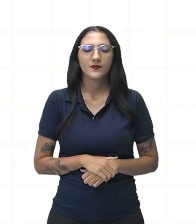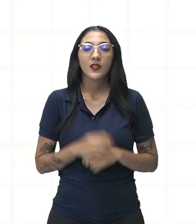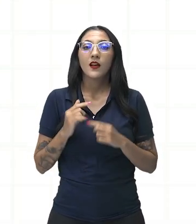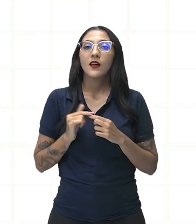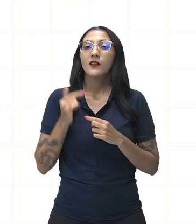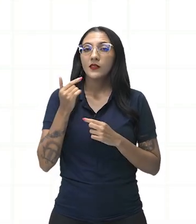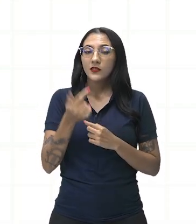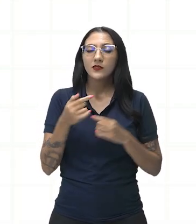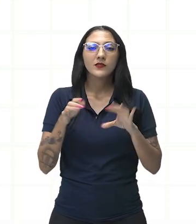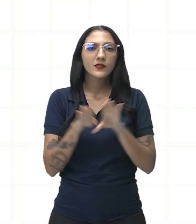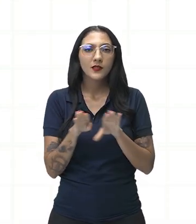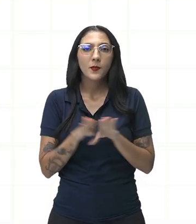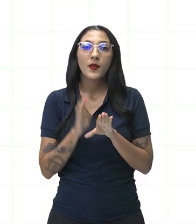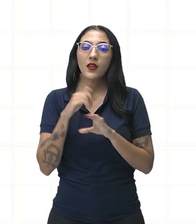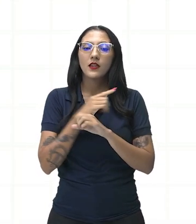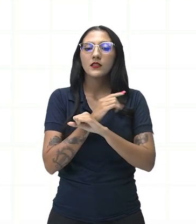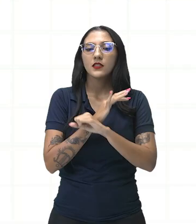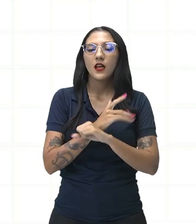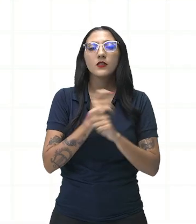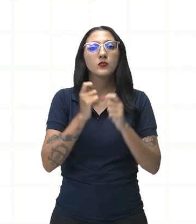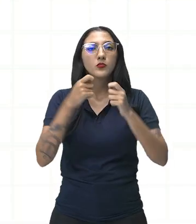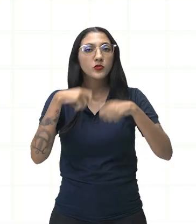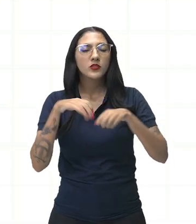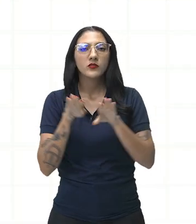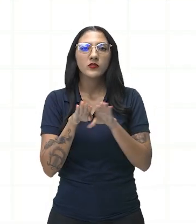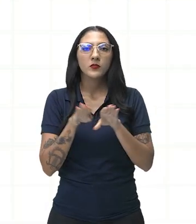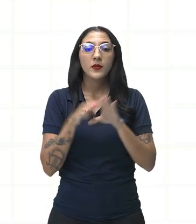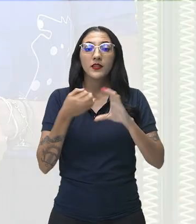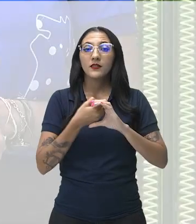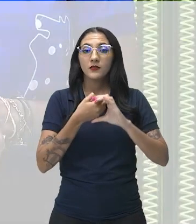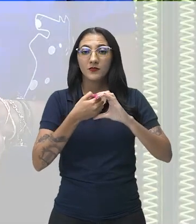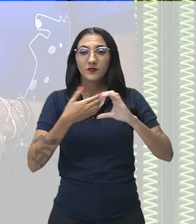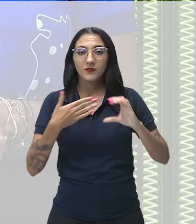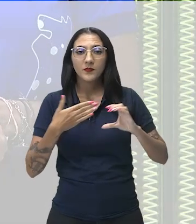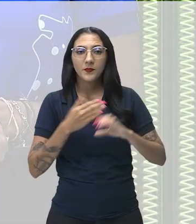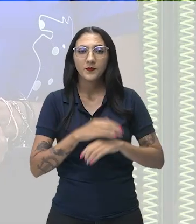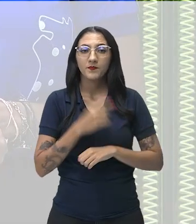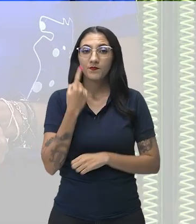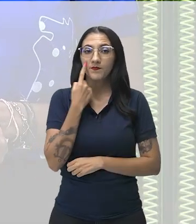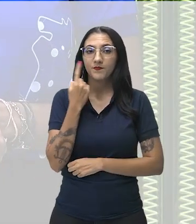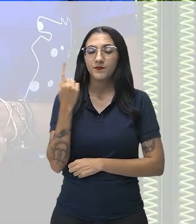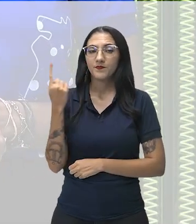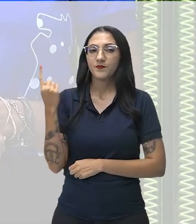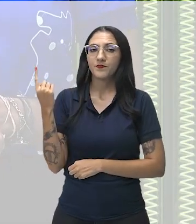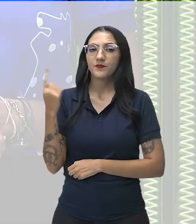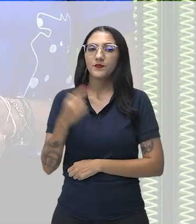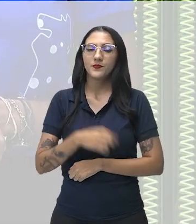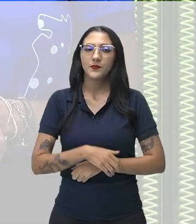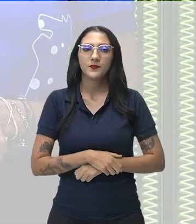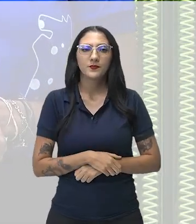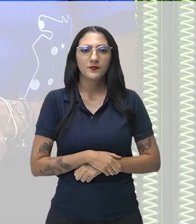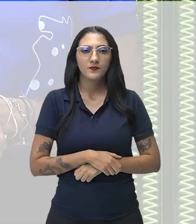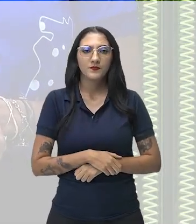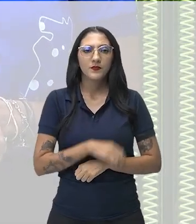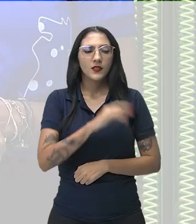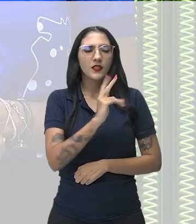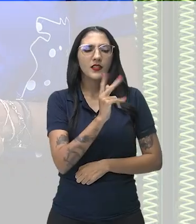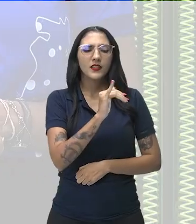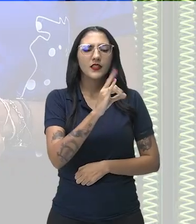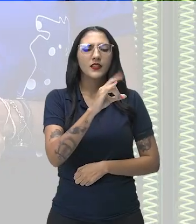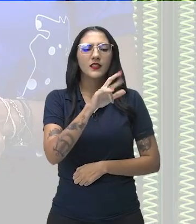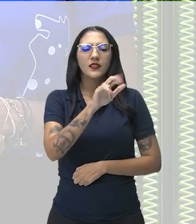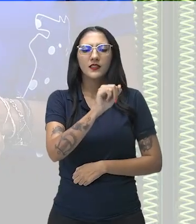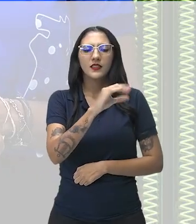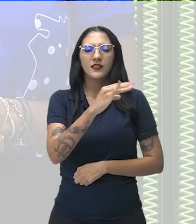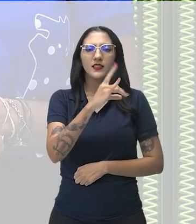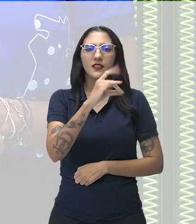os ácidos eles também podem ser classificados em hidrácidos e oxiácidos. Os hidrácidos são os